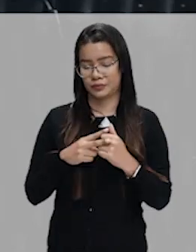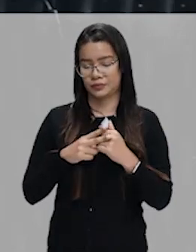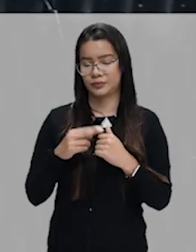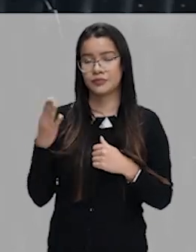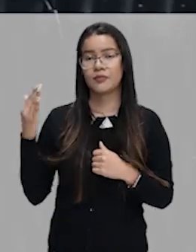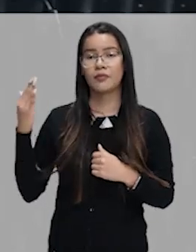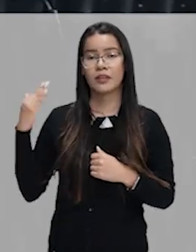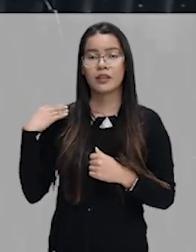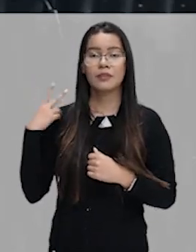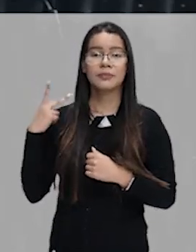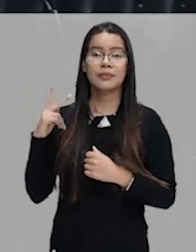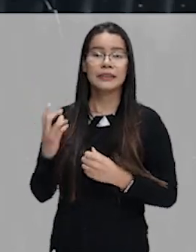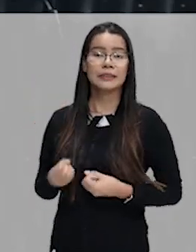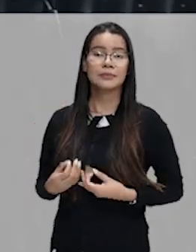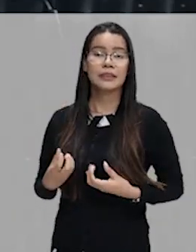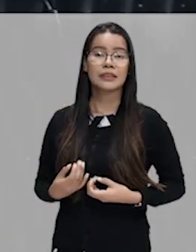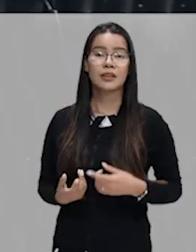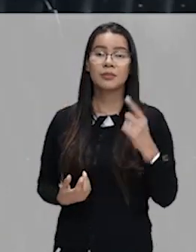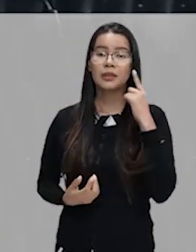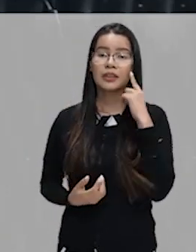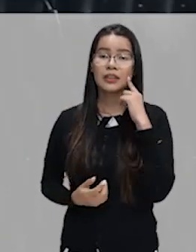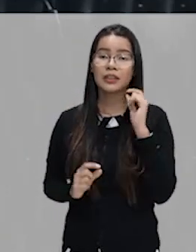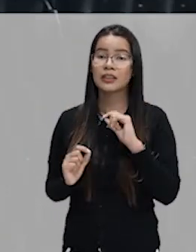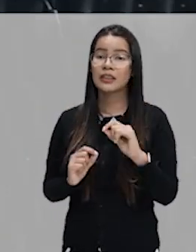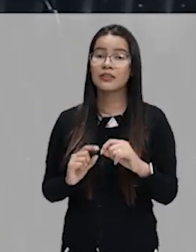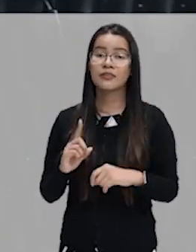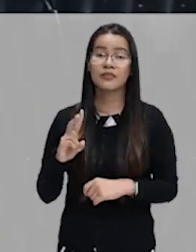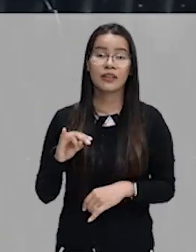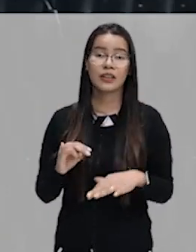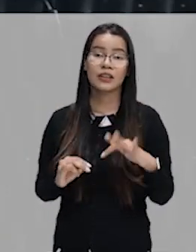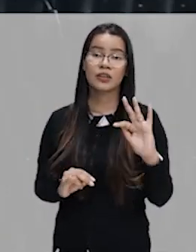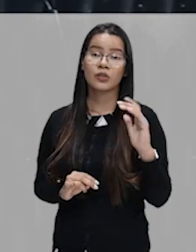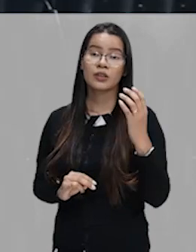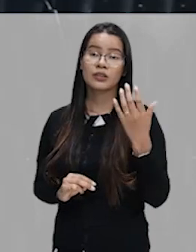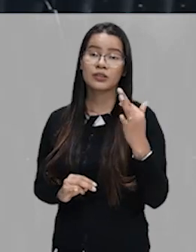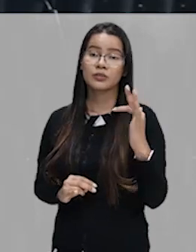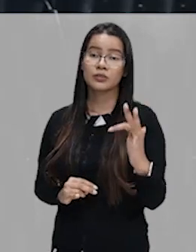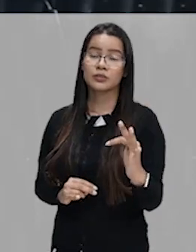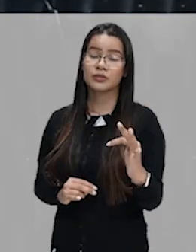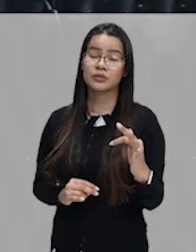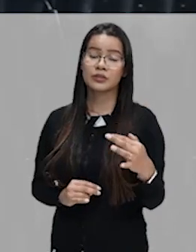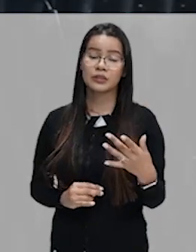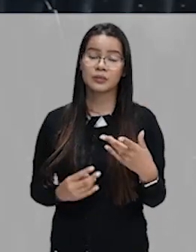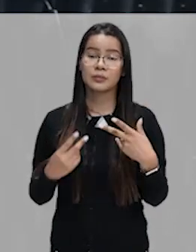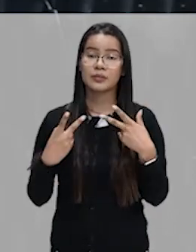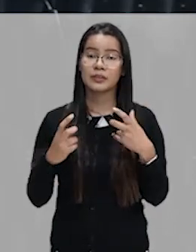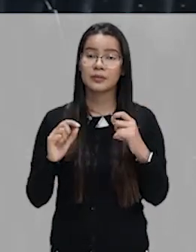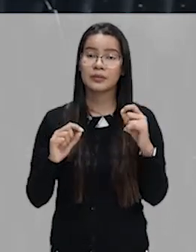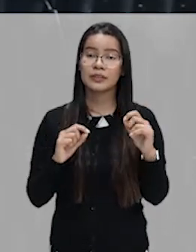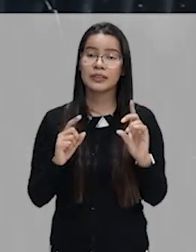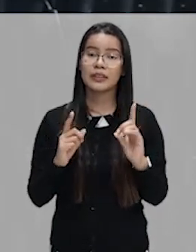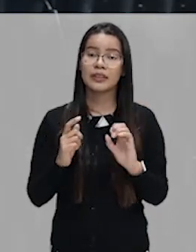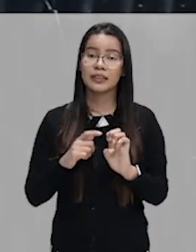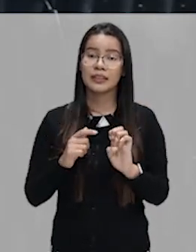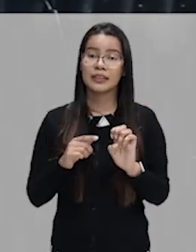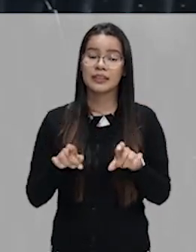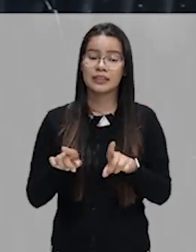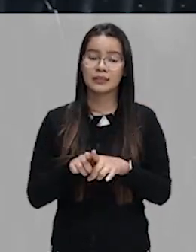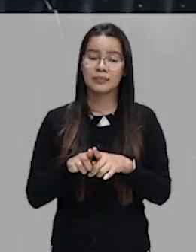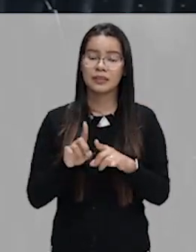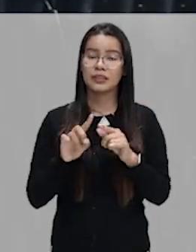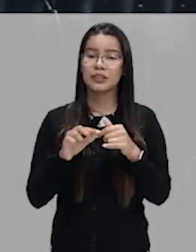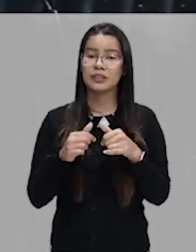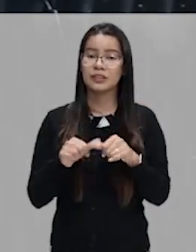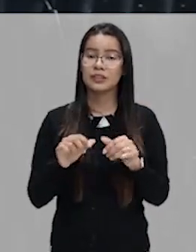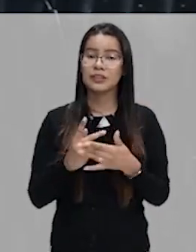passado para expressar uma ideia de alguma coisa que ainda vai acontecer, que é o futuro. Então, percebam que a letra E também está